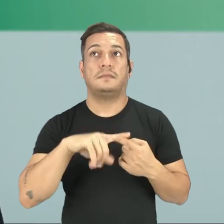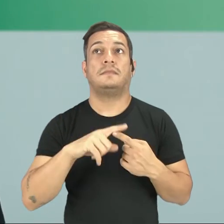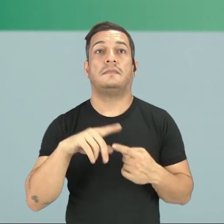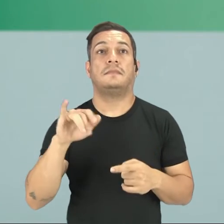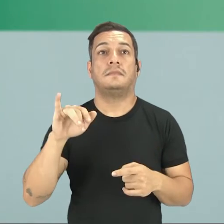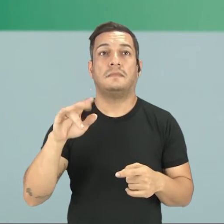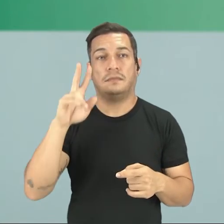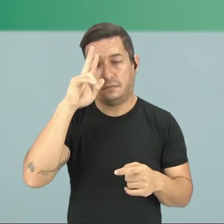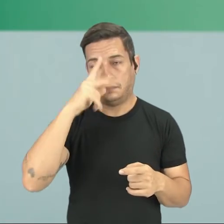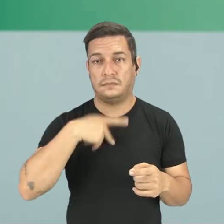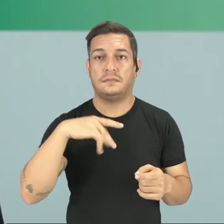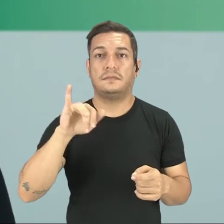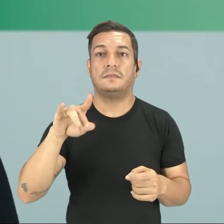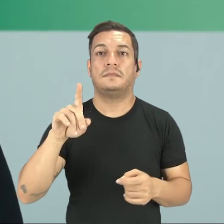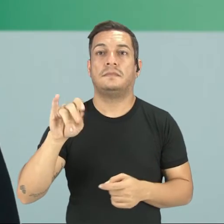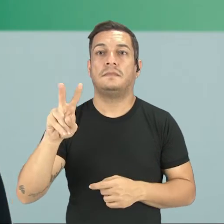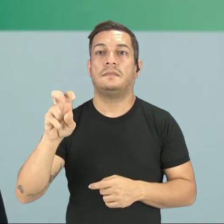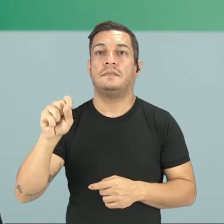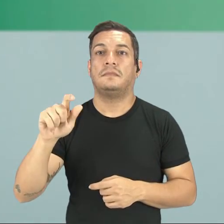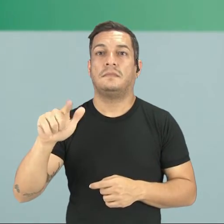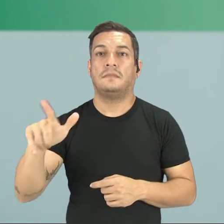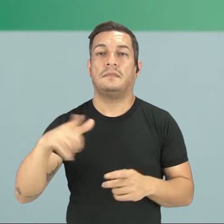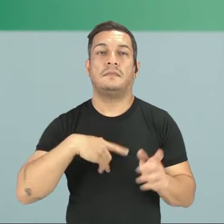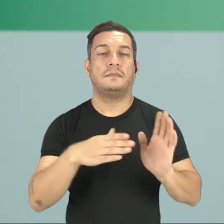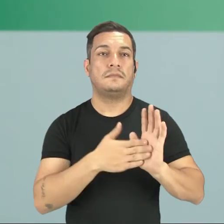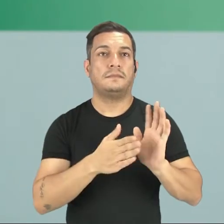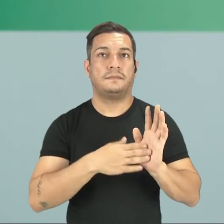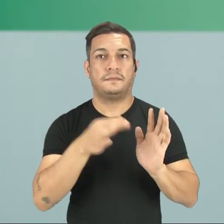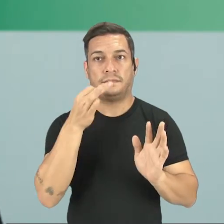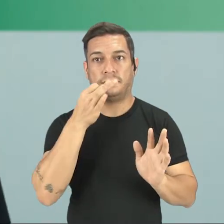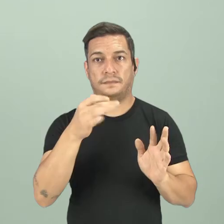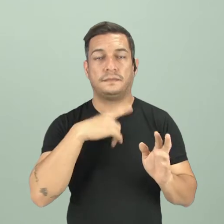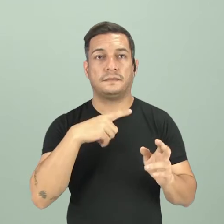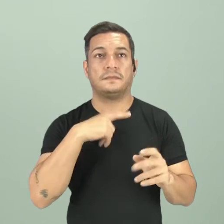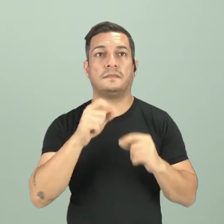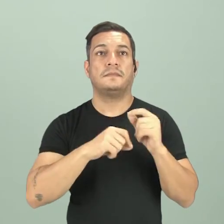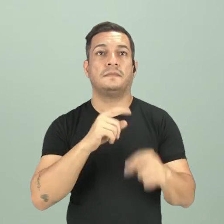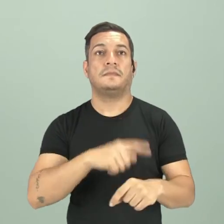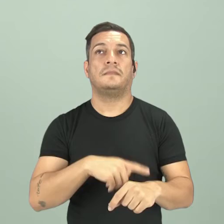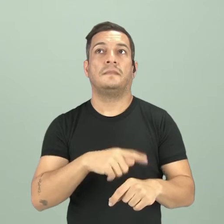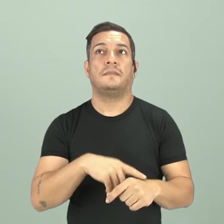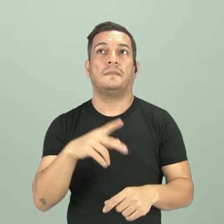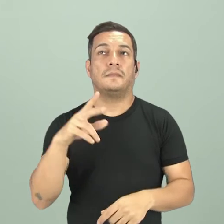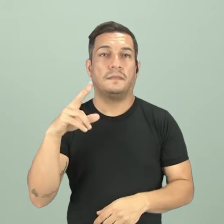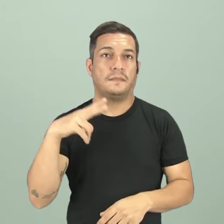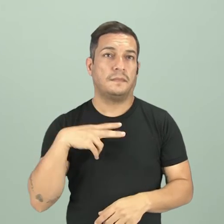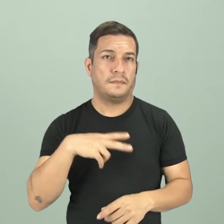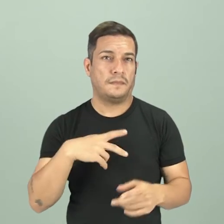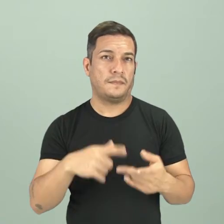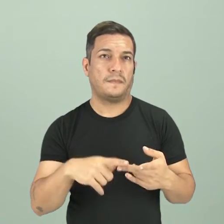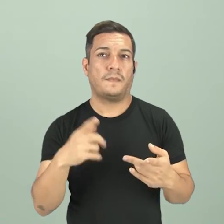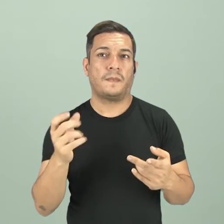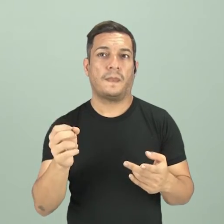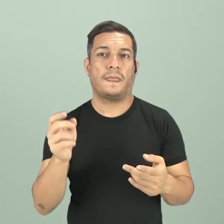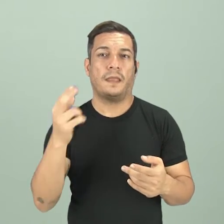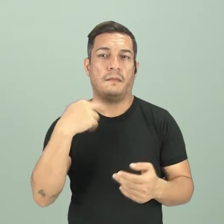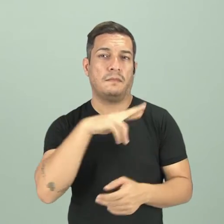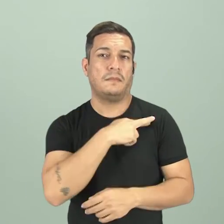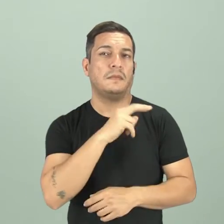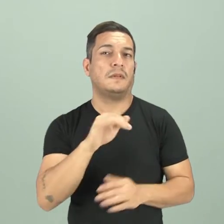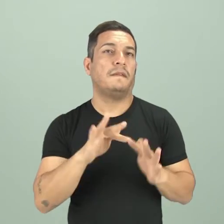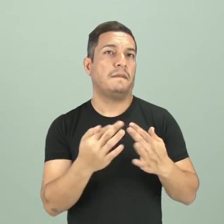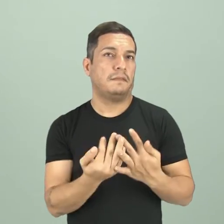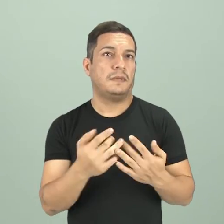âmbito individual. Será que a tua proposta de solução vai ter ali uma resolutividade apenas no âmbito individual? Será que a gente pode responsabilizar